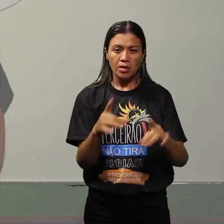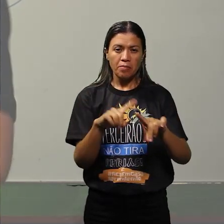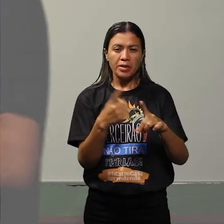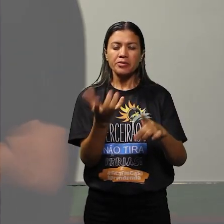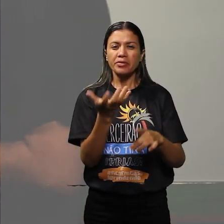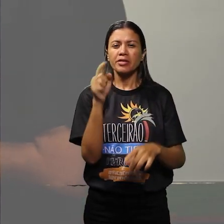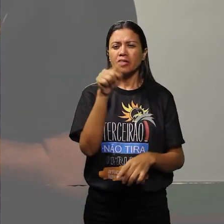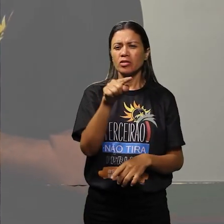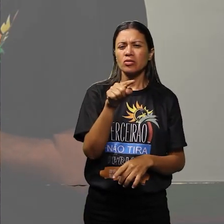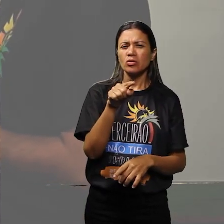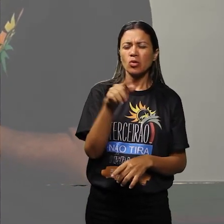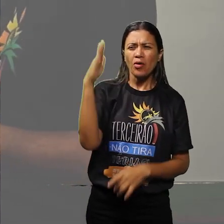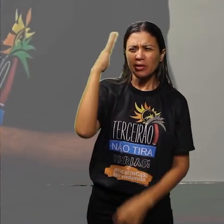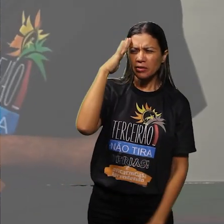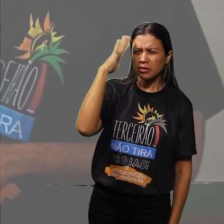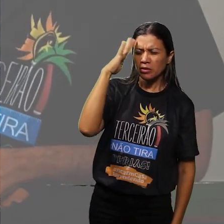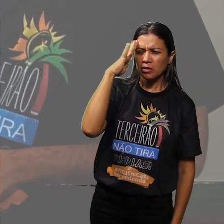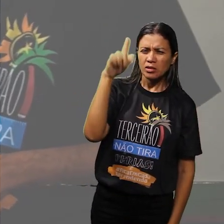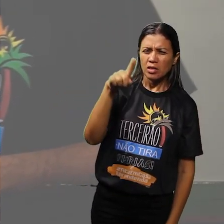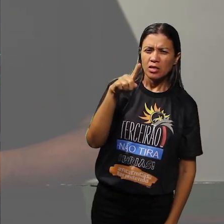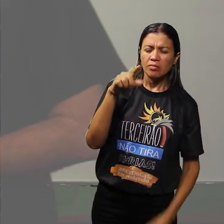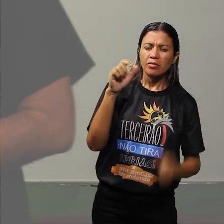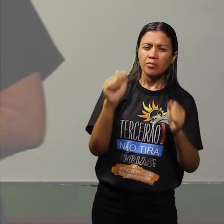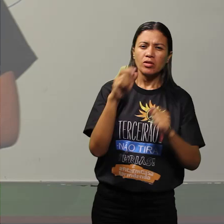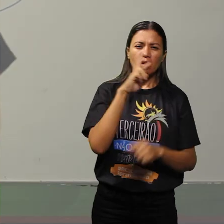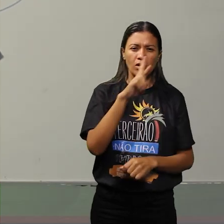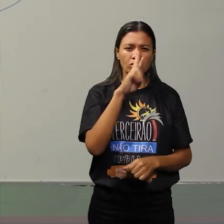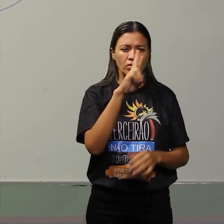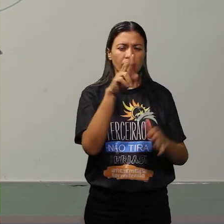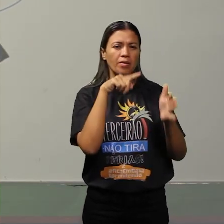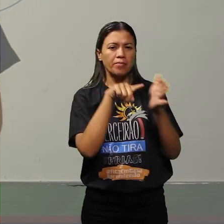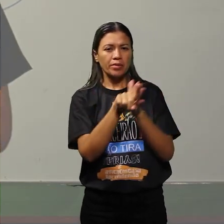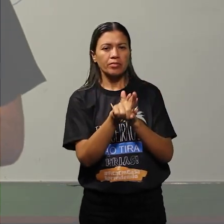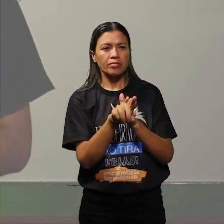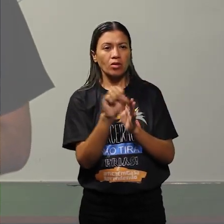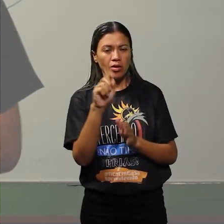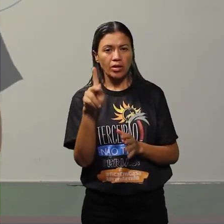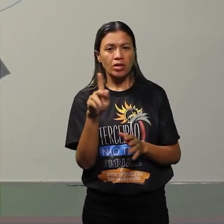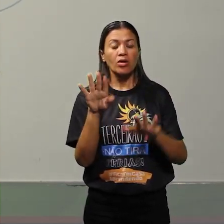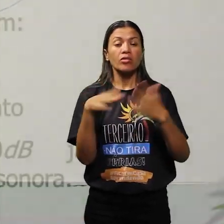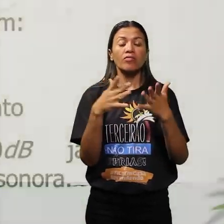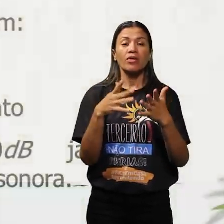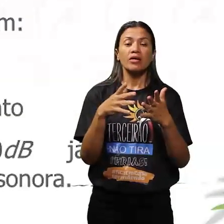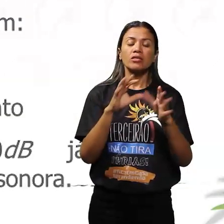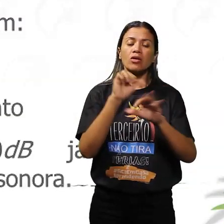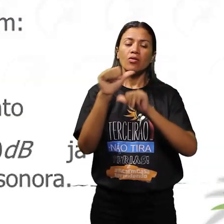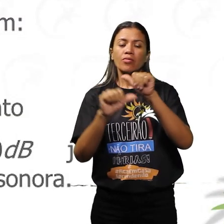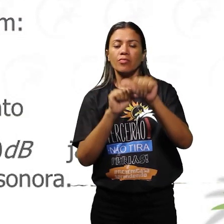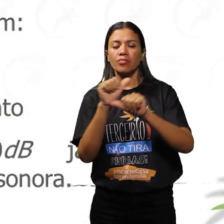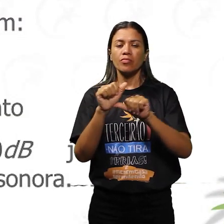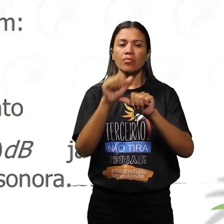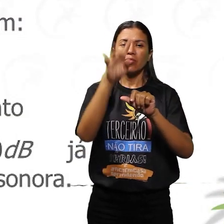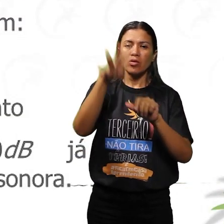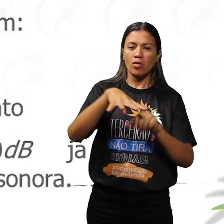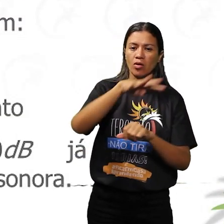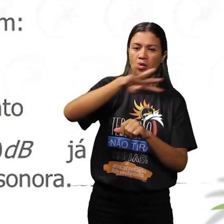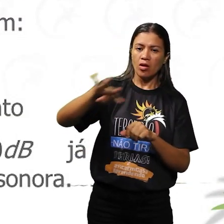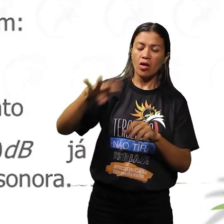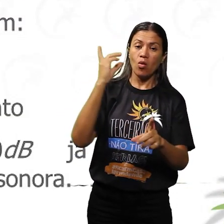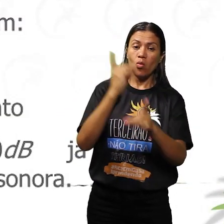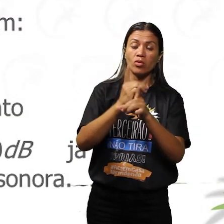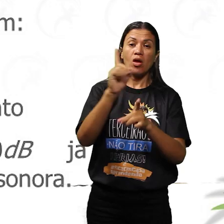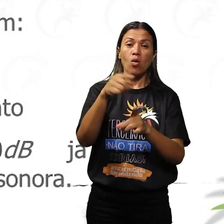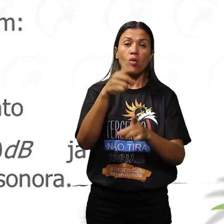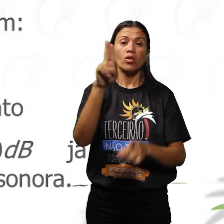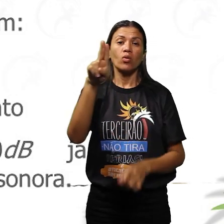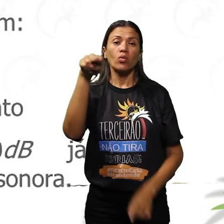quero que tu pegue isso aqui, ó, para a gente poder resolver a questão. Tá bom? Então, quando eu passo para a escala logaritmo, eu vou encontrar uma nova unidade.